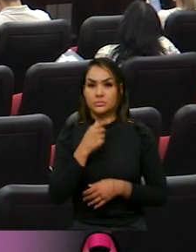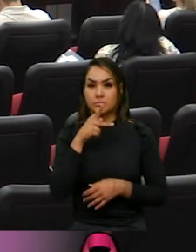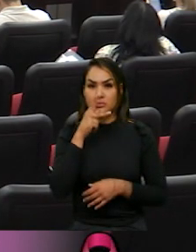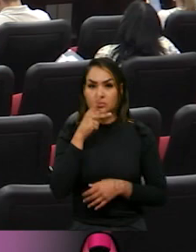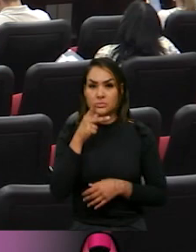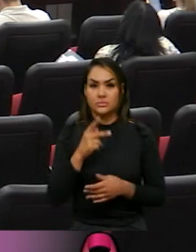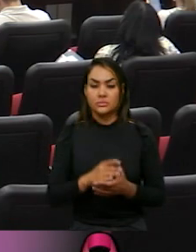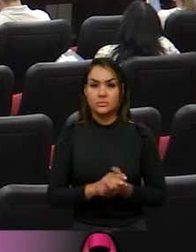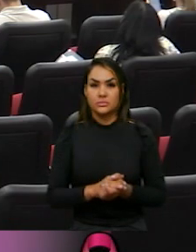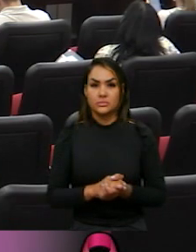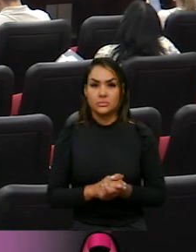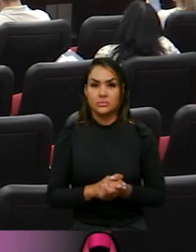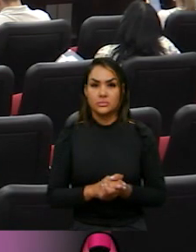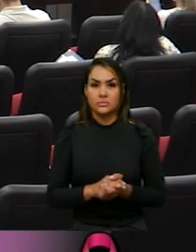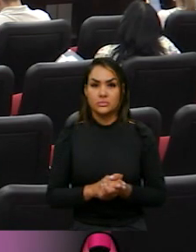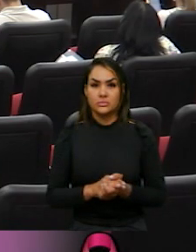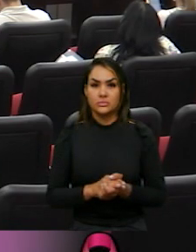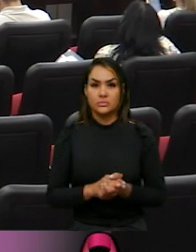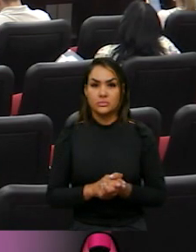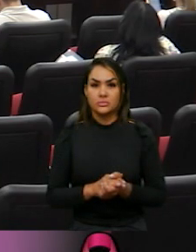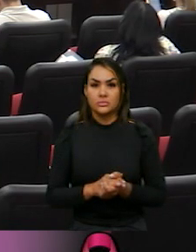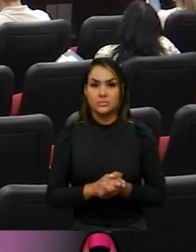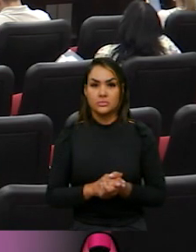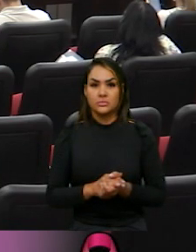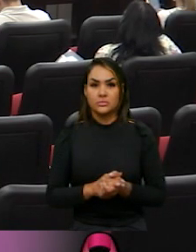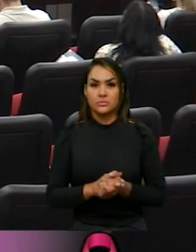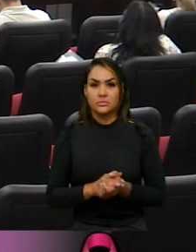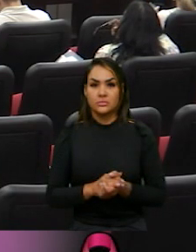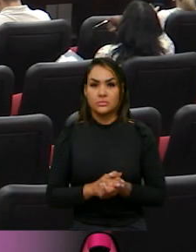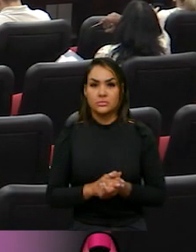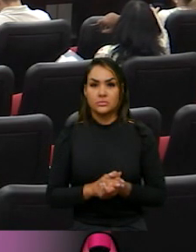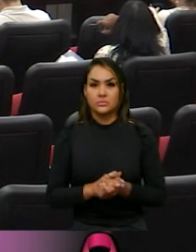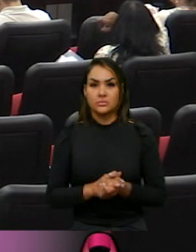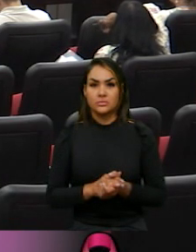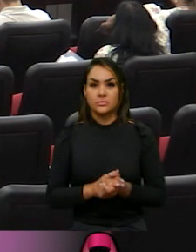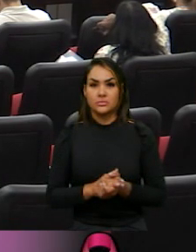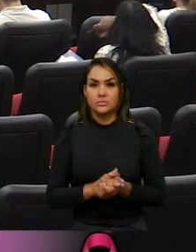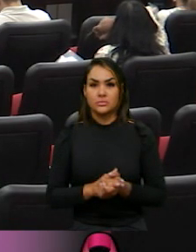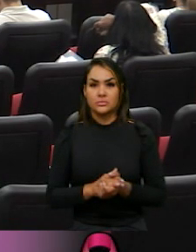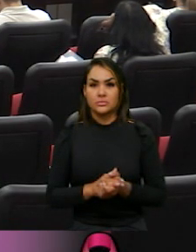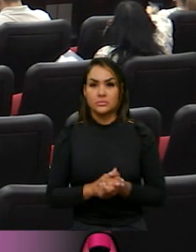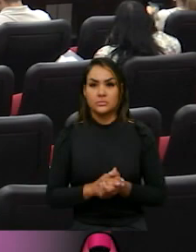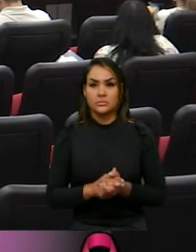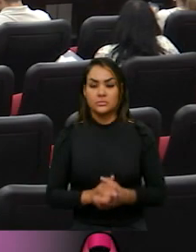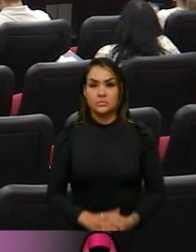Encaminhamento de votação, senhor presidente. Verificação de voto.